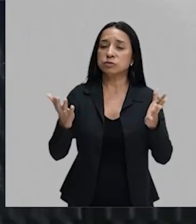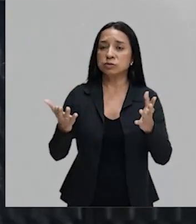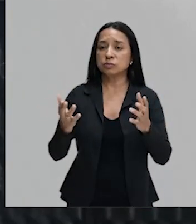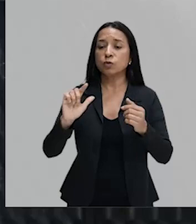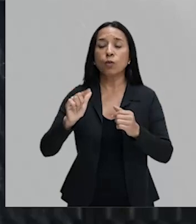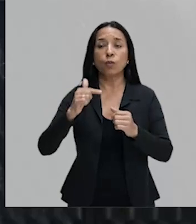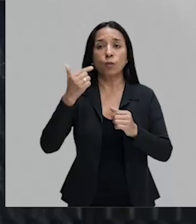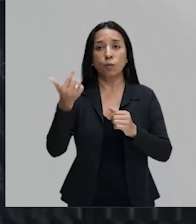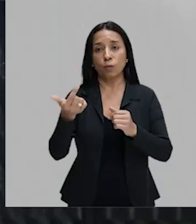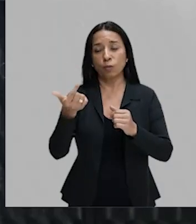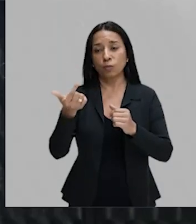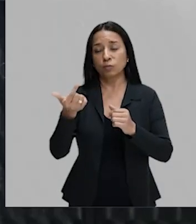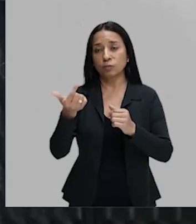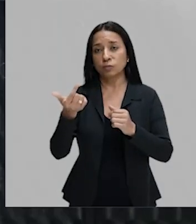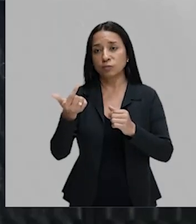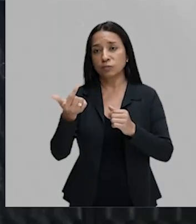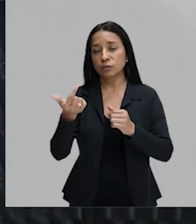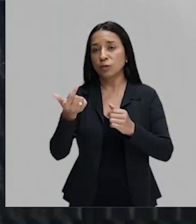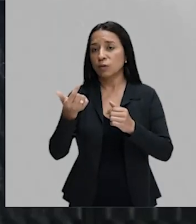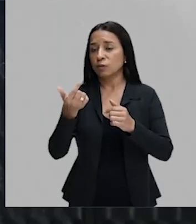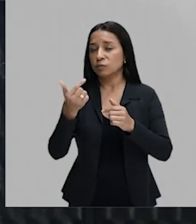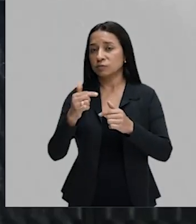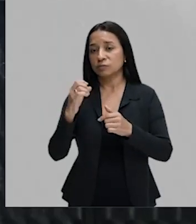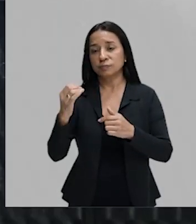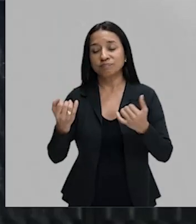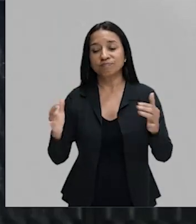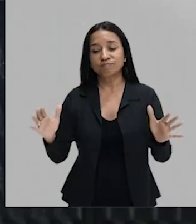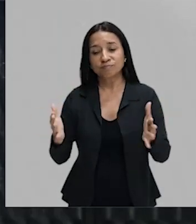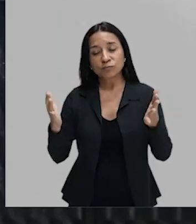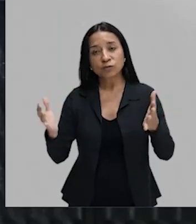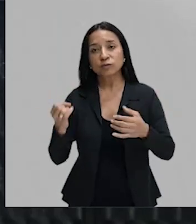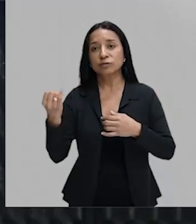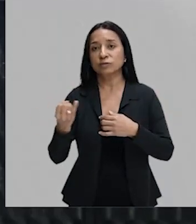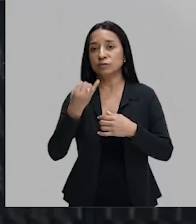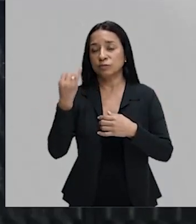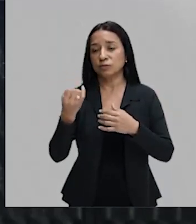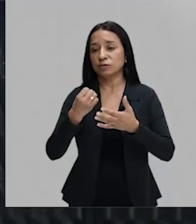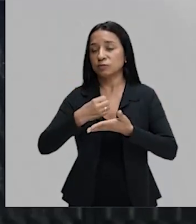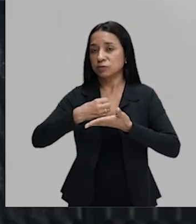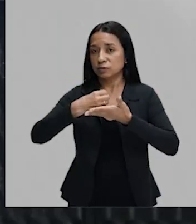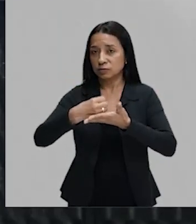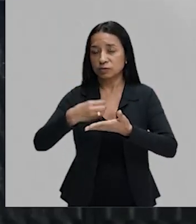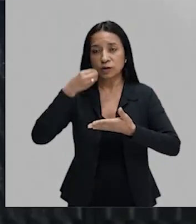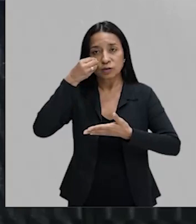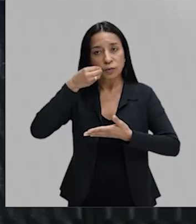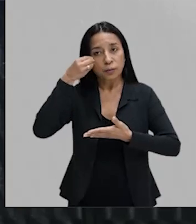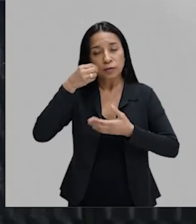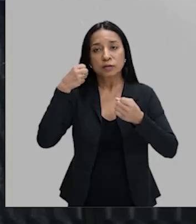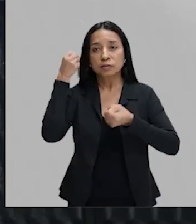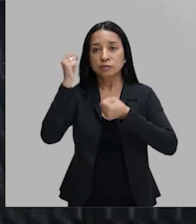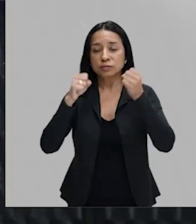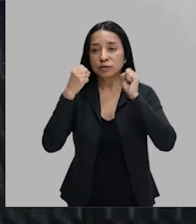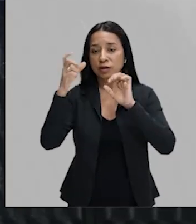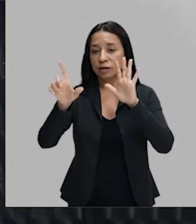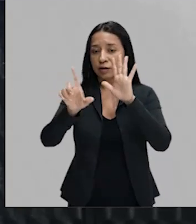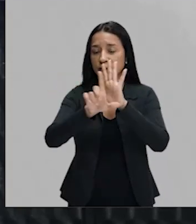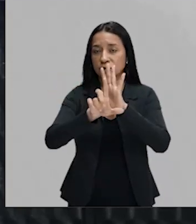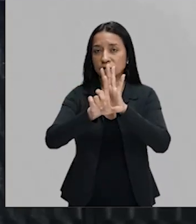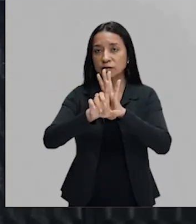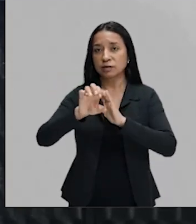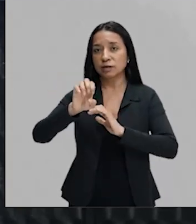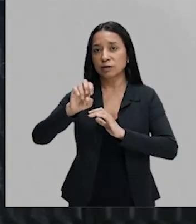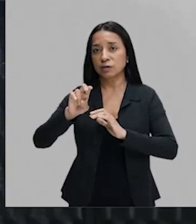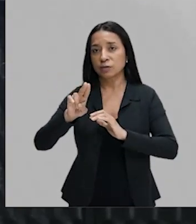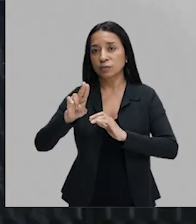um outro fator, uma outra motivação que irá contribuir para a experiência industrial é a Lei Eusébio de